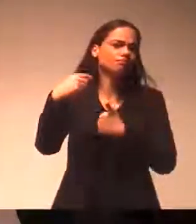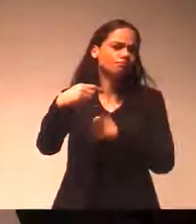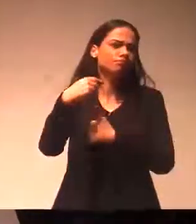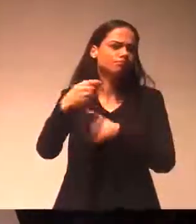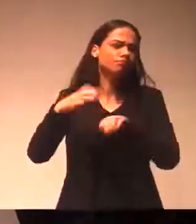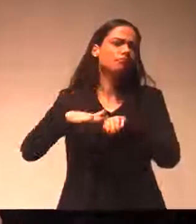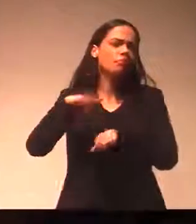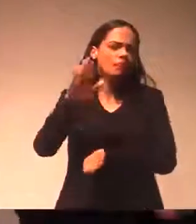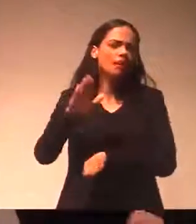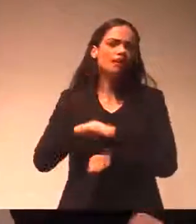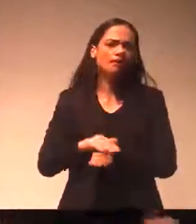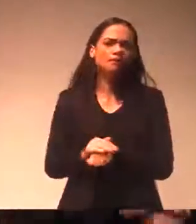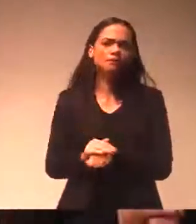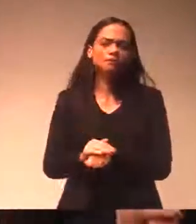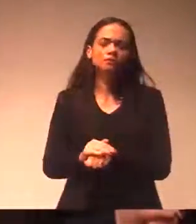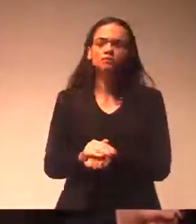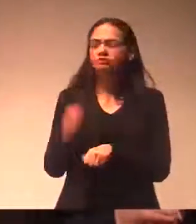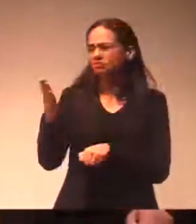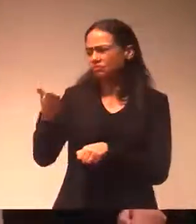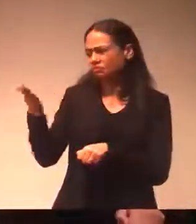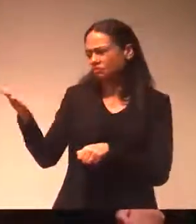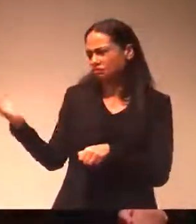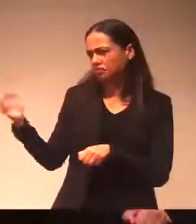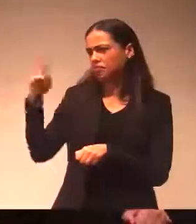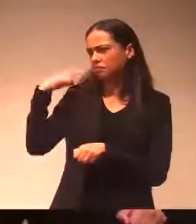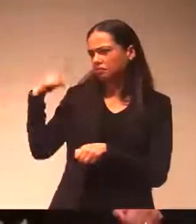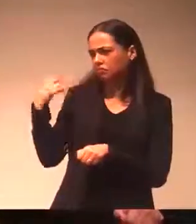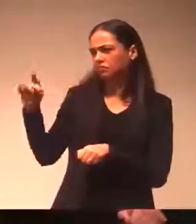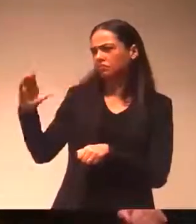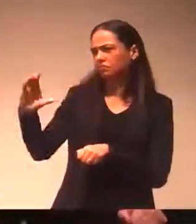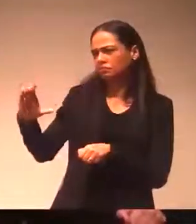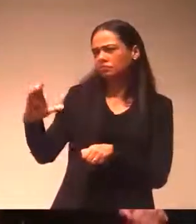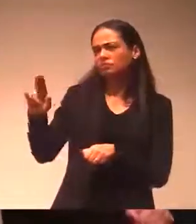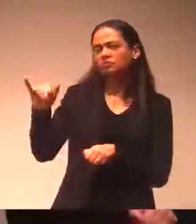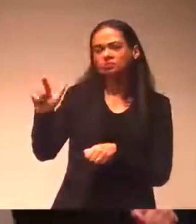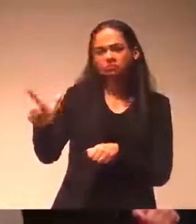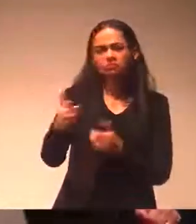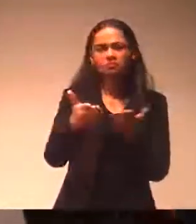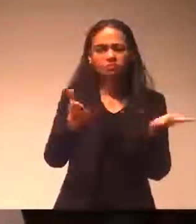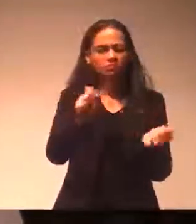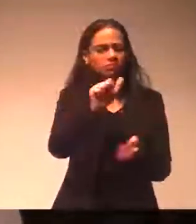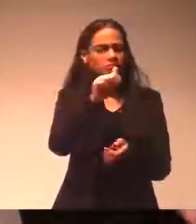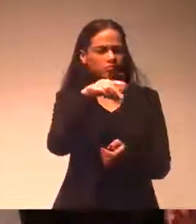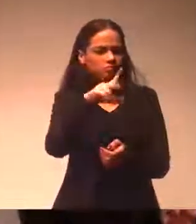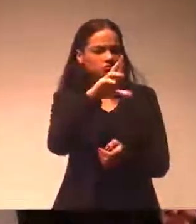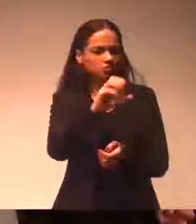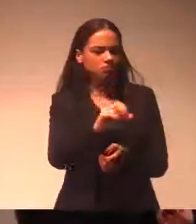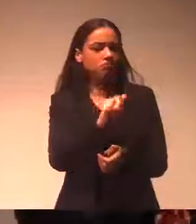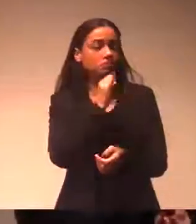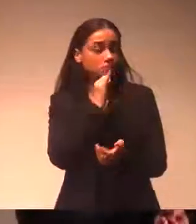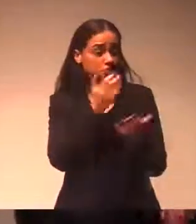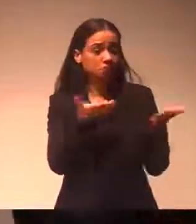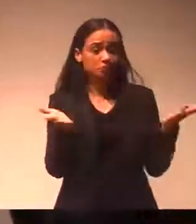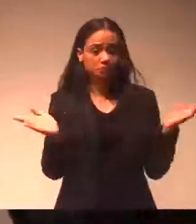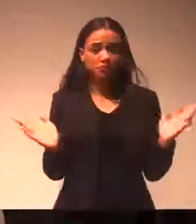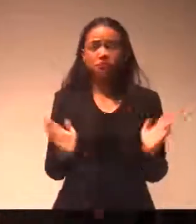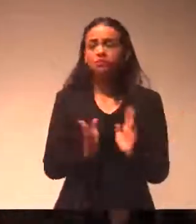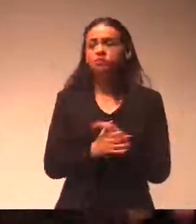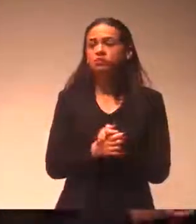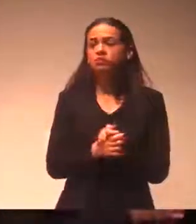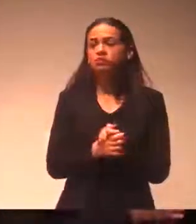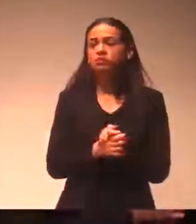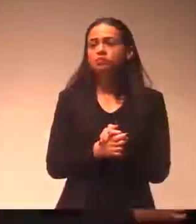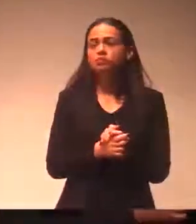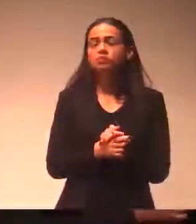Nil, Florentino, o PC e o Sandro Rebeca. Por exemplo, possibilitando que cidadãos que representem